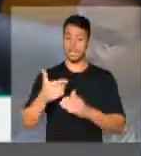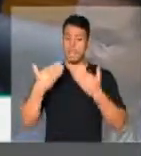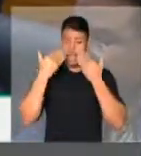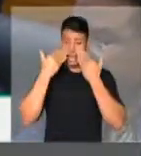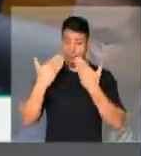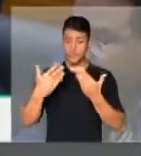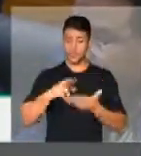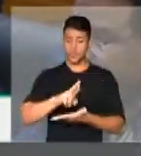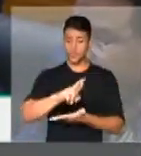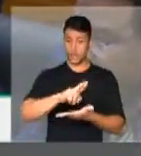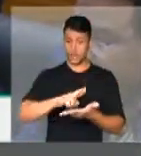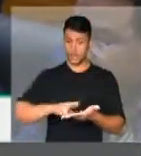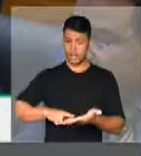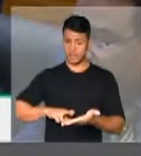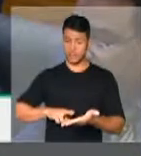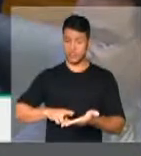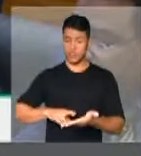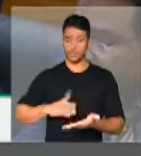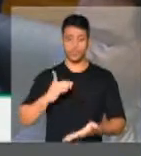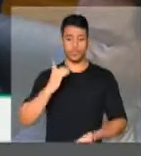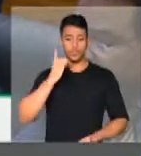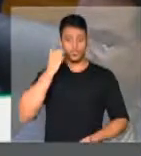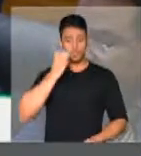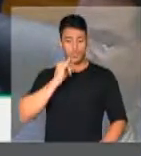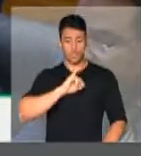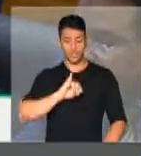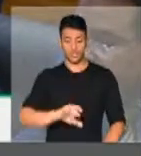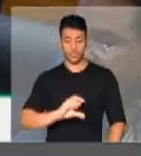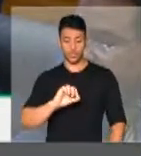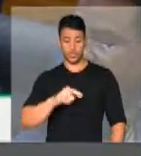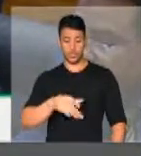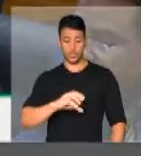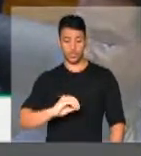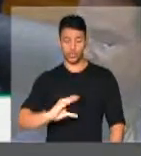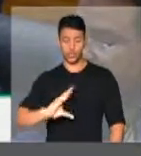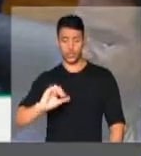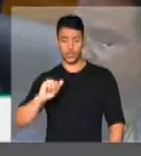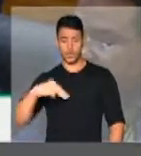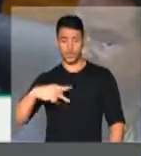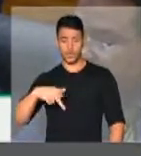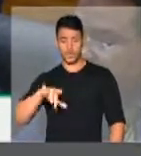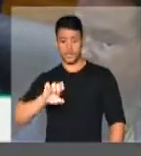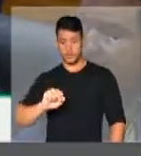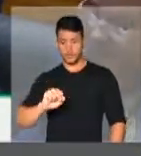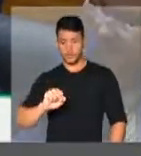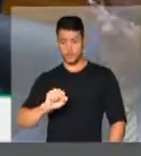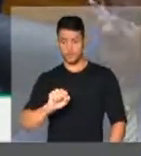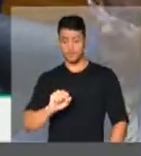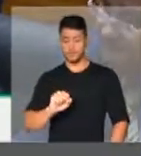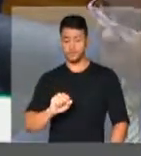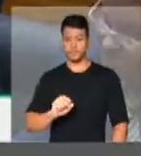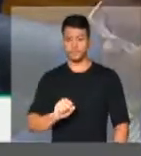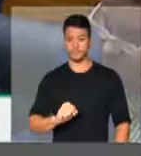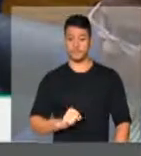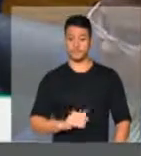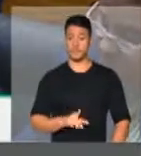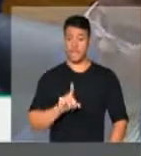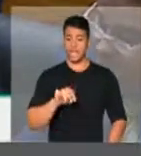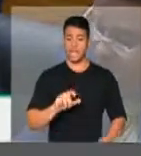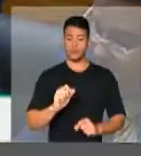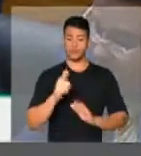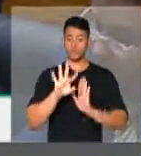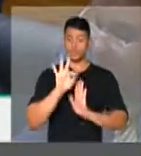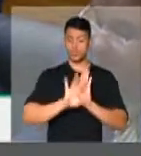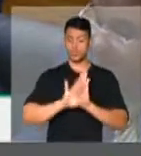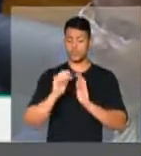relatório do nosso deputado João Campos, que é o substitutivo ao projeto que foi aprovado no Senado, inclusive com a colaboração